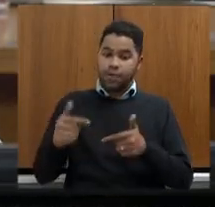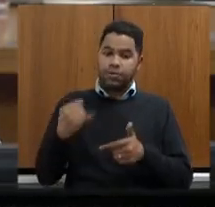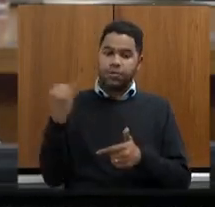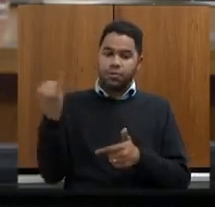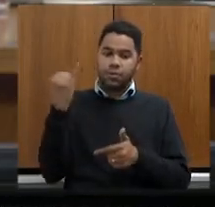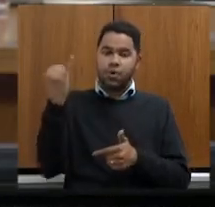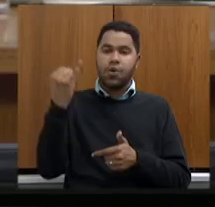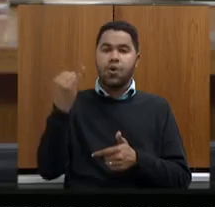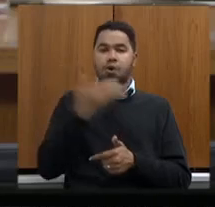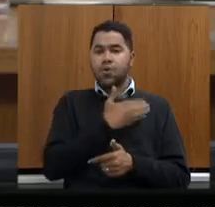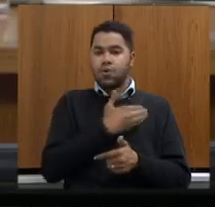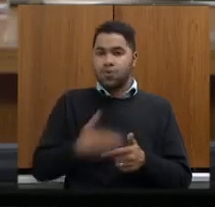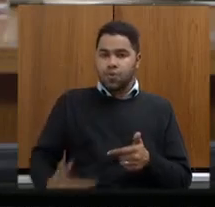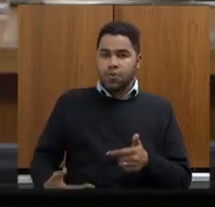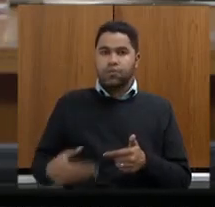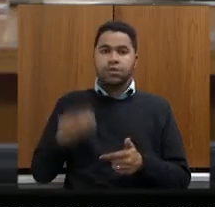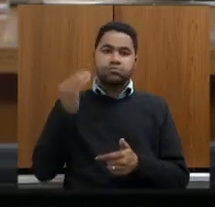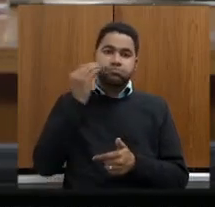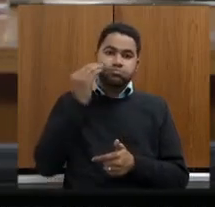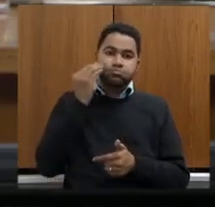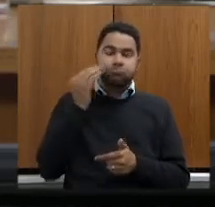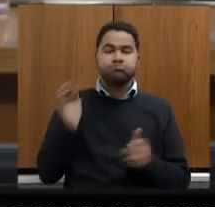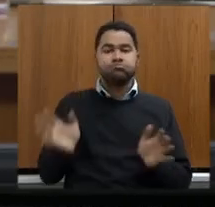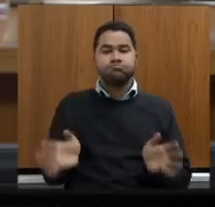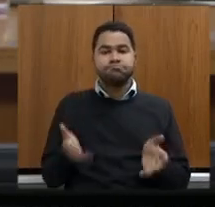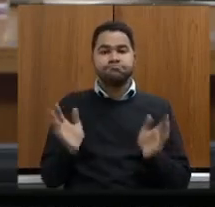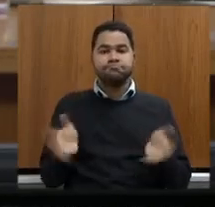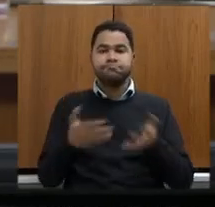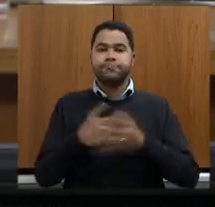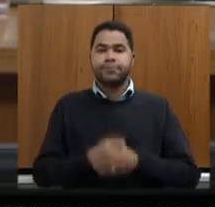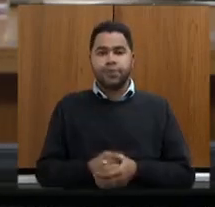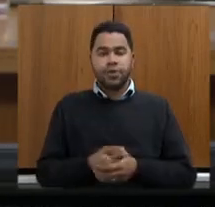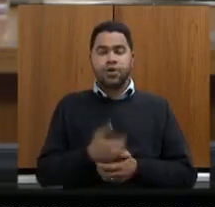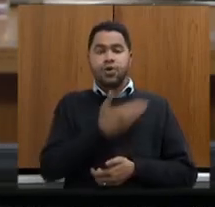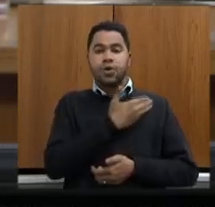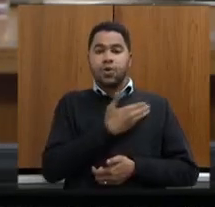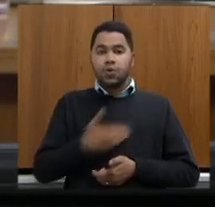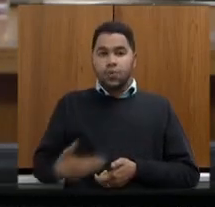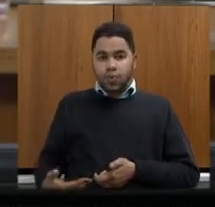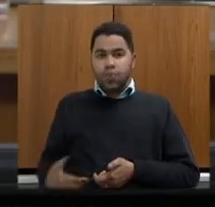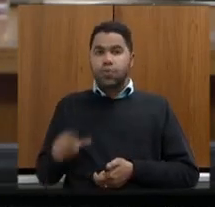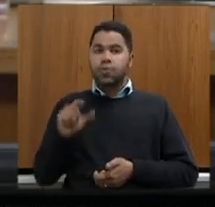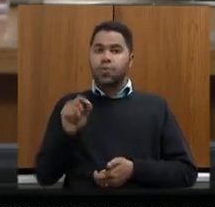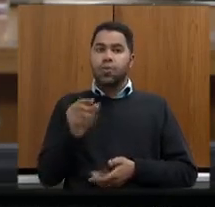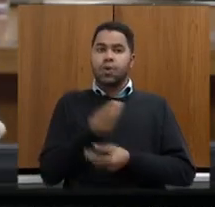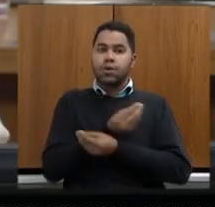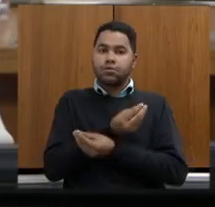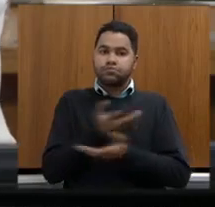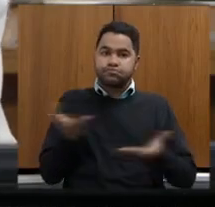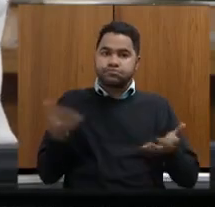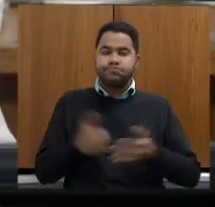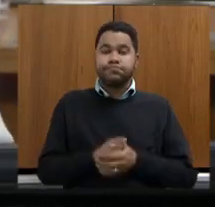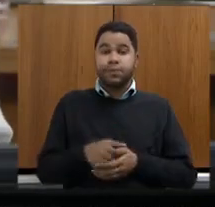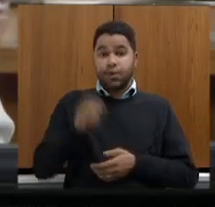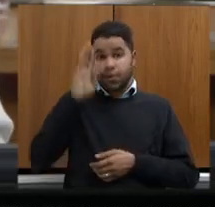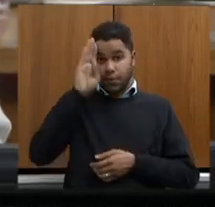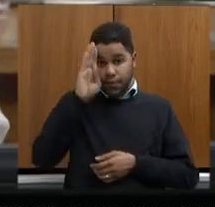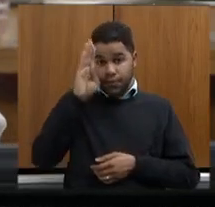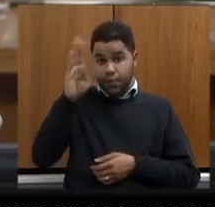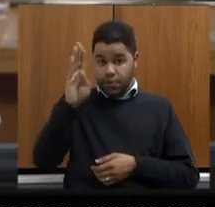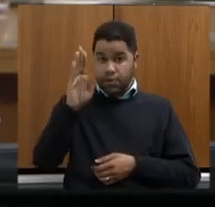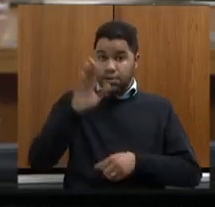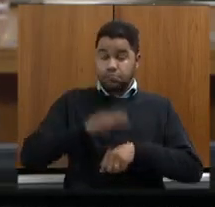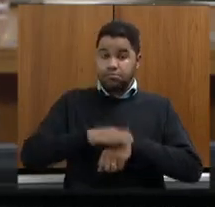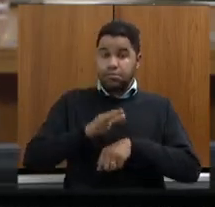cima que o governo tem buscado o fomentar e o governo ele tem né dado essa priorização me